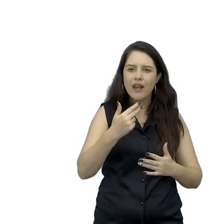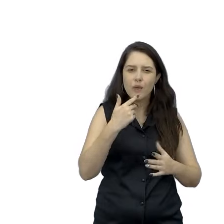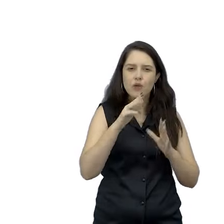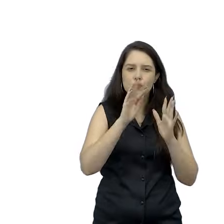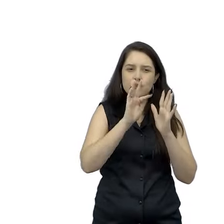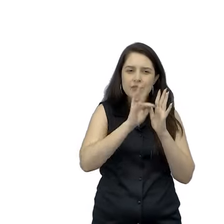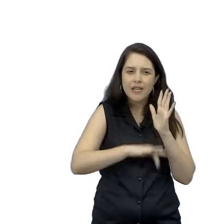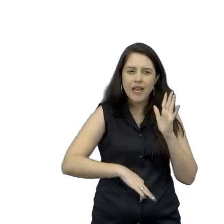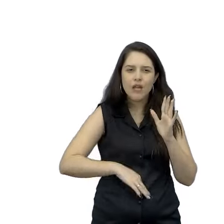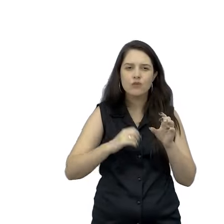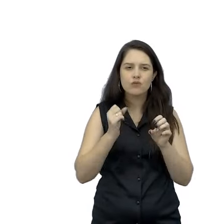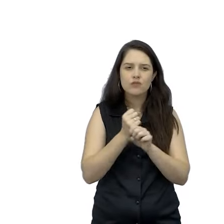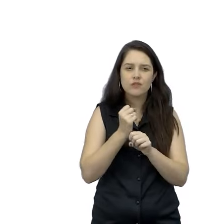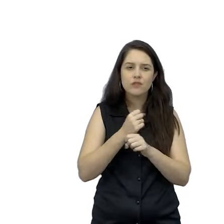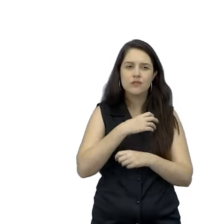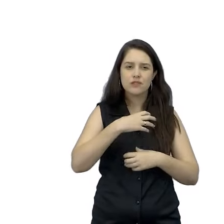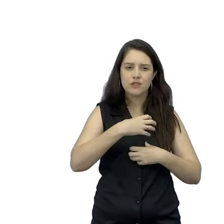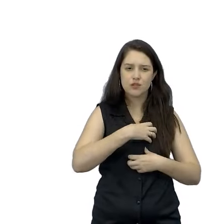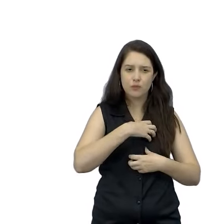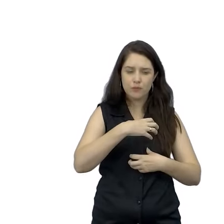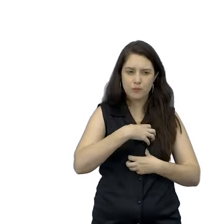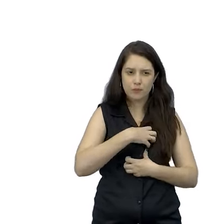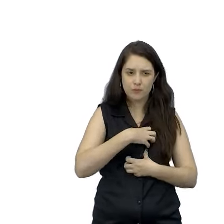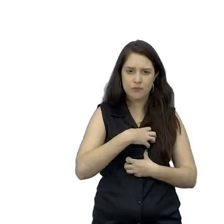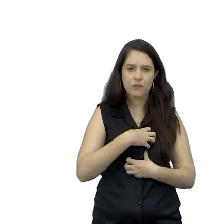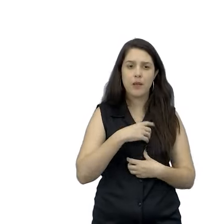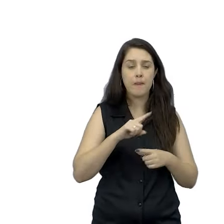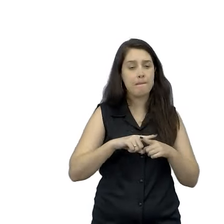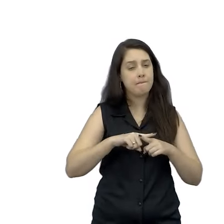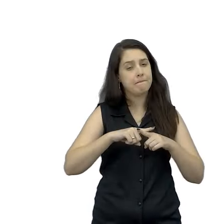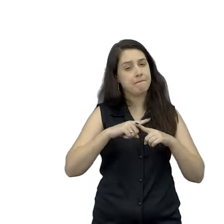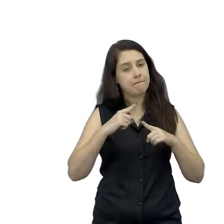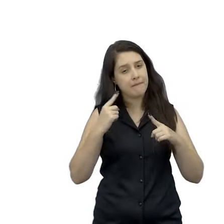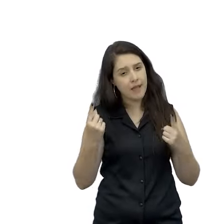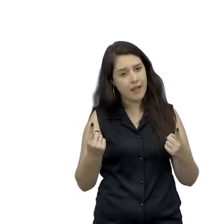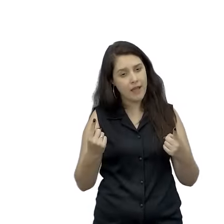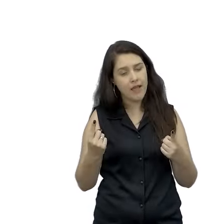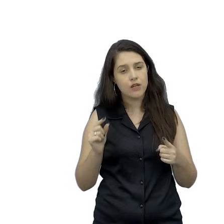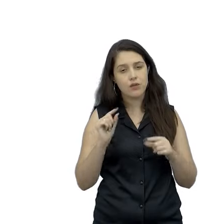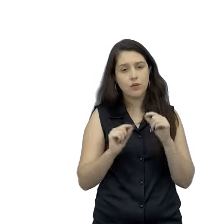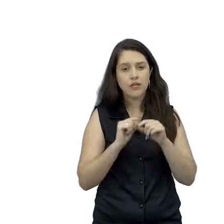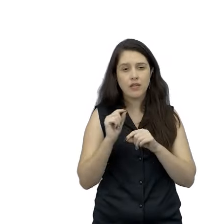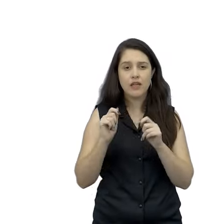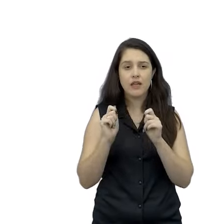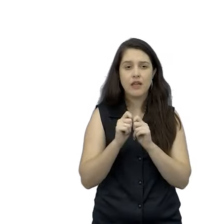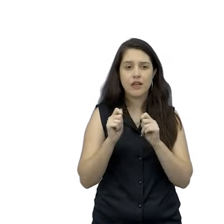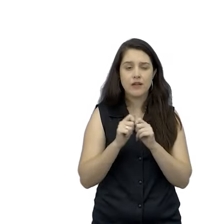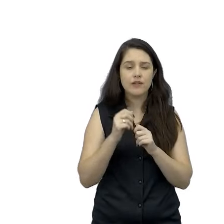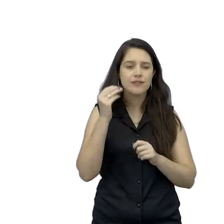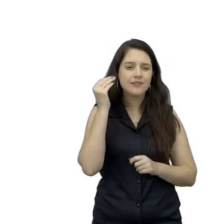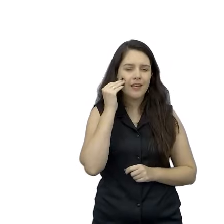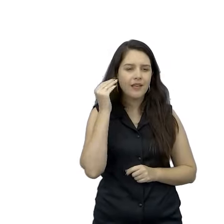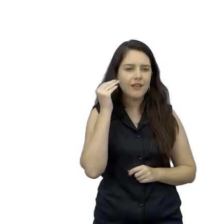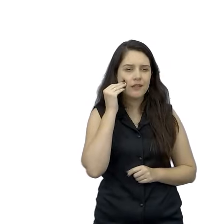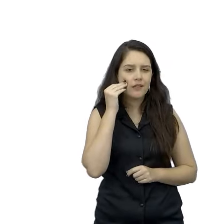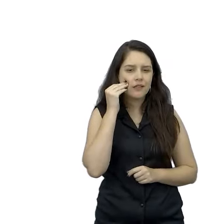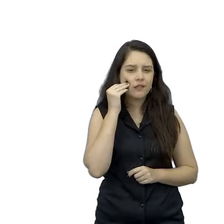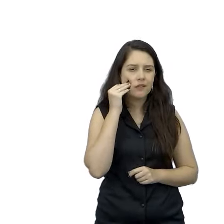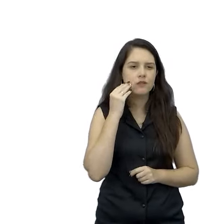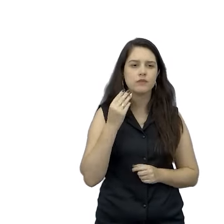vai entender a construção daquele sentido. Mas o que a gente tem que pensar, né? E para dar